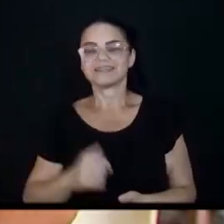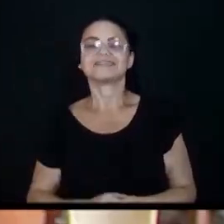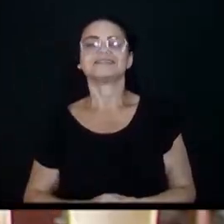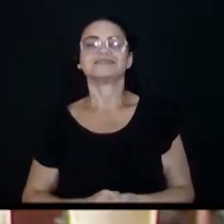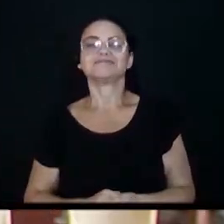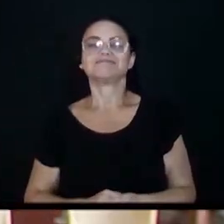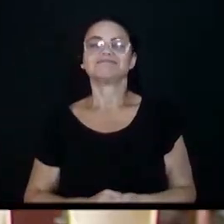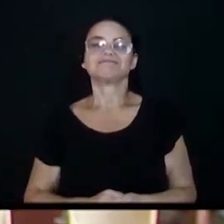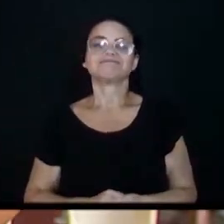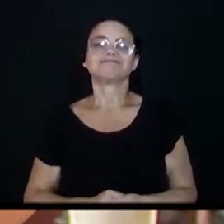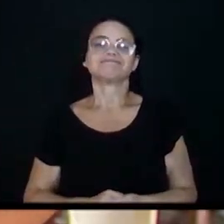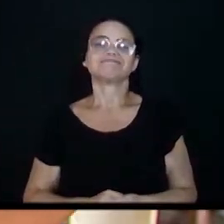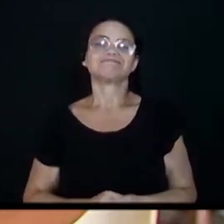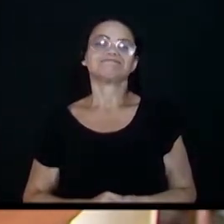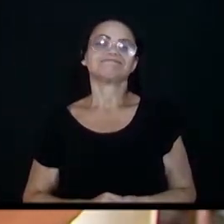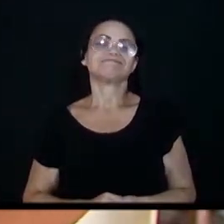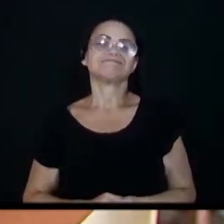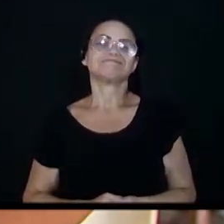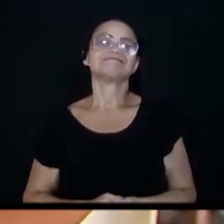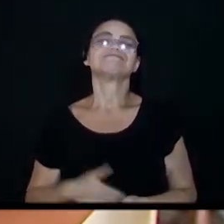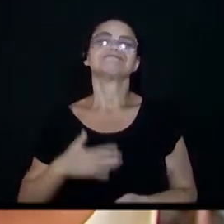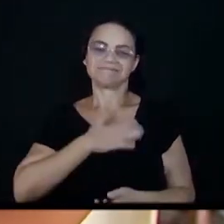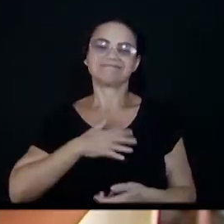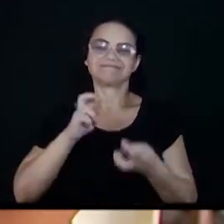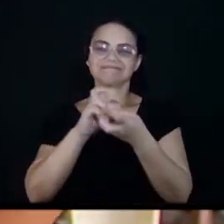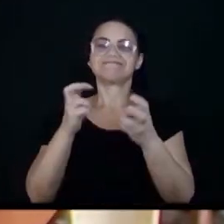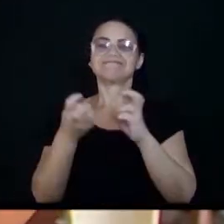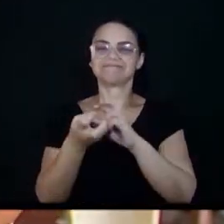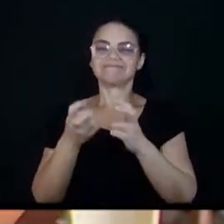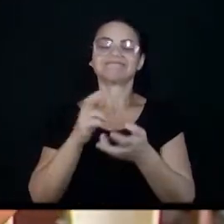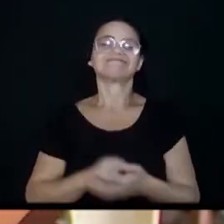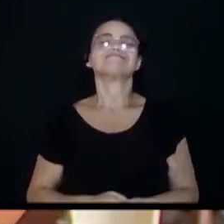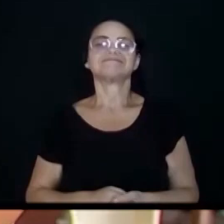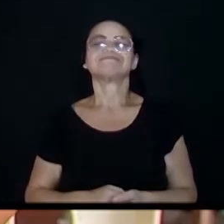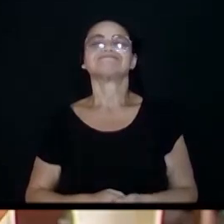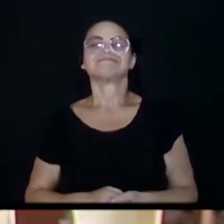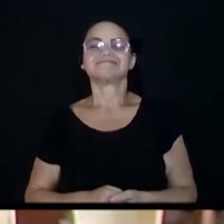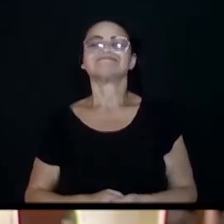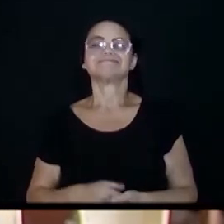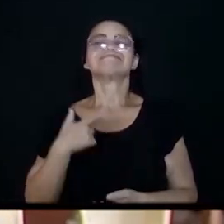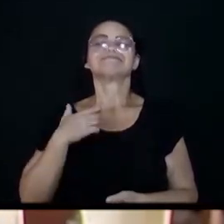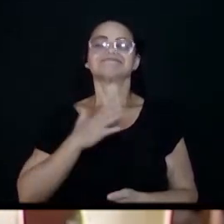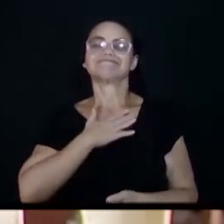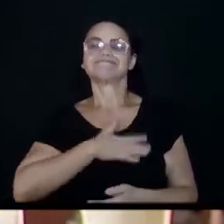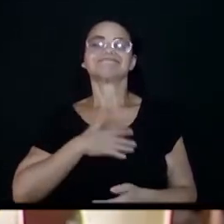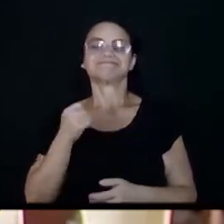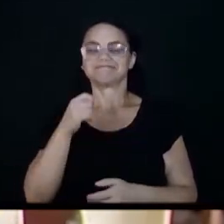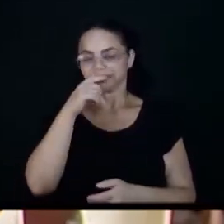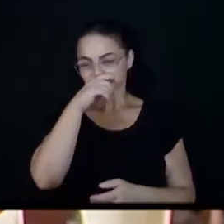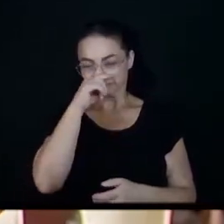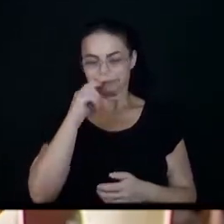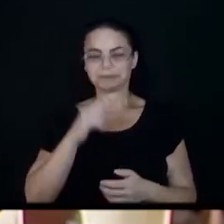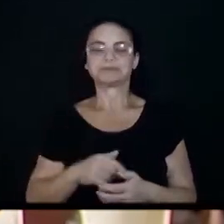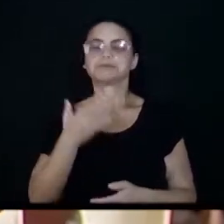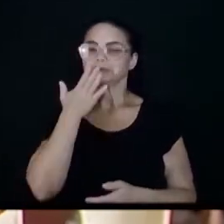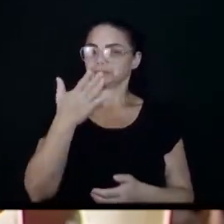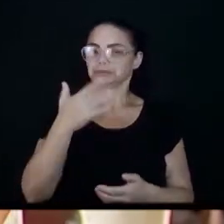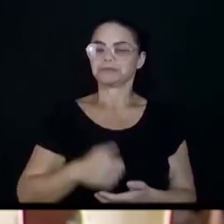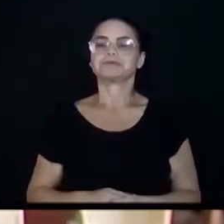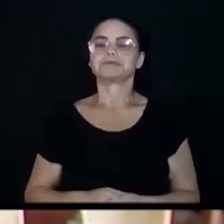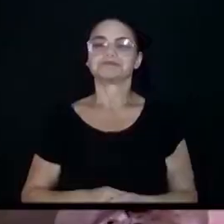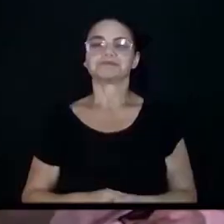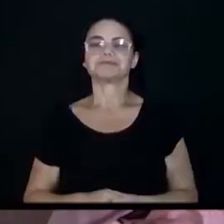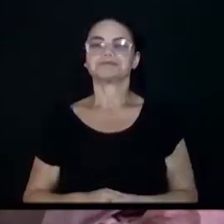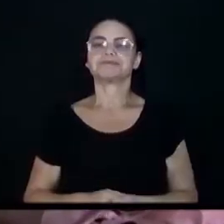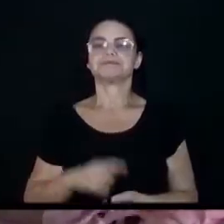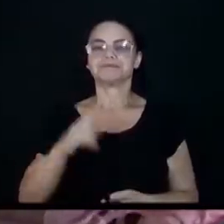Só de capoeira. Capoeira tá ganhando. Uhum. Então eu vou pedir para você gingar um pouquinho depois, tá bom?